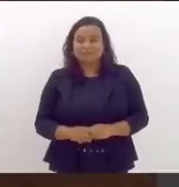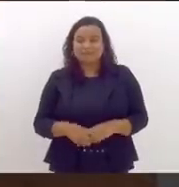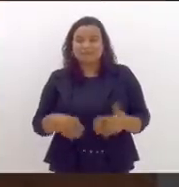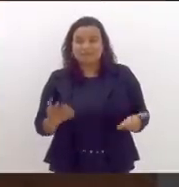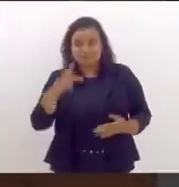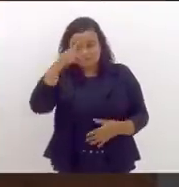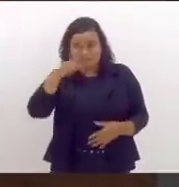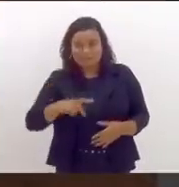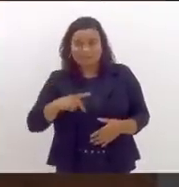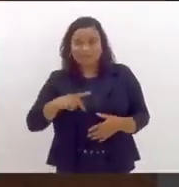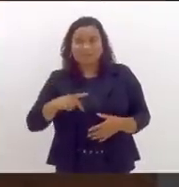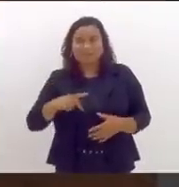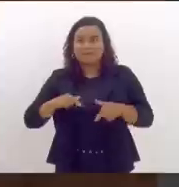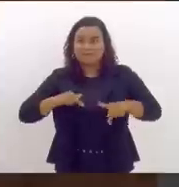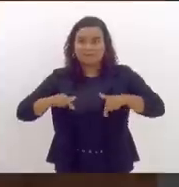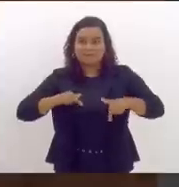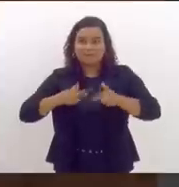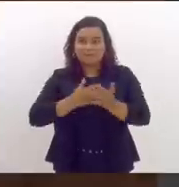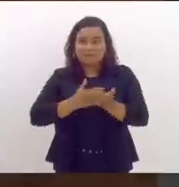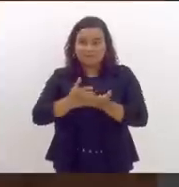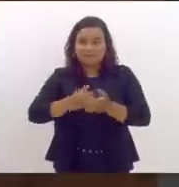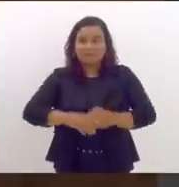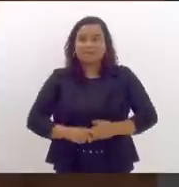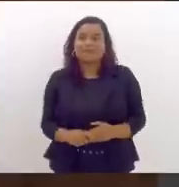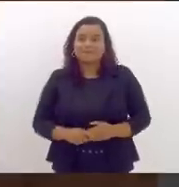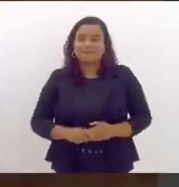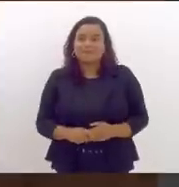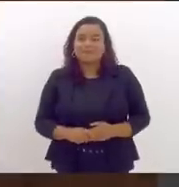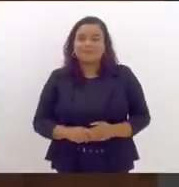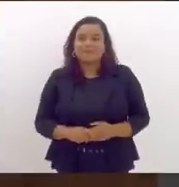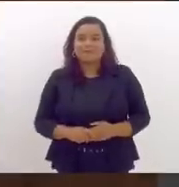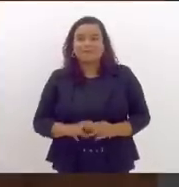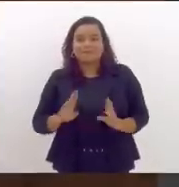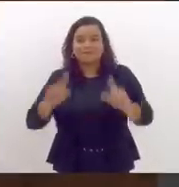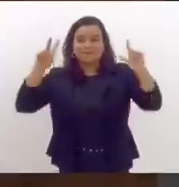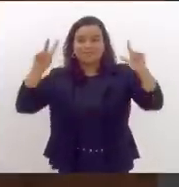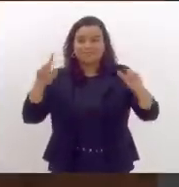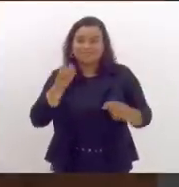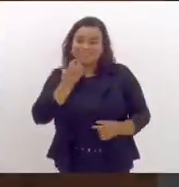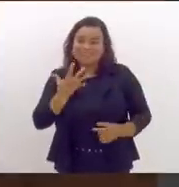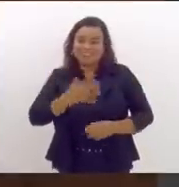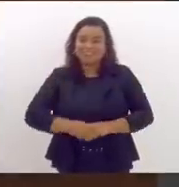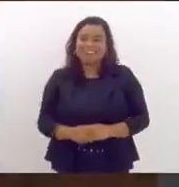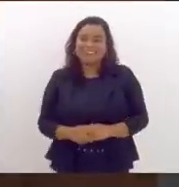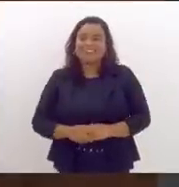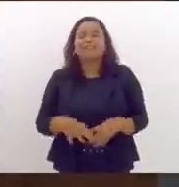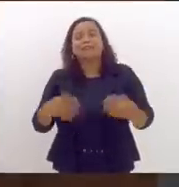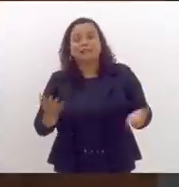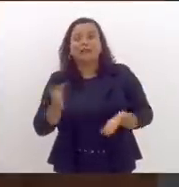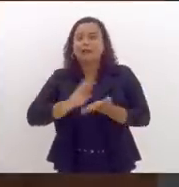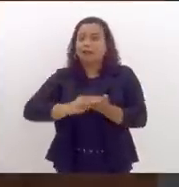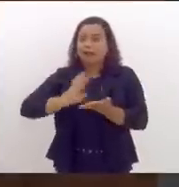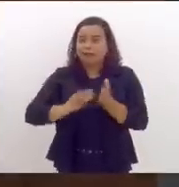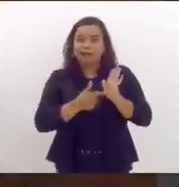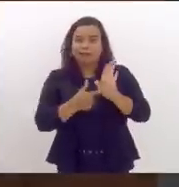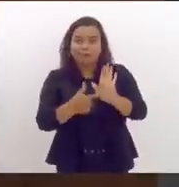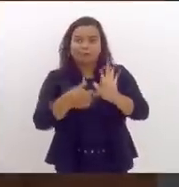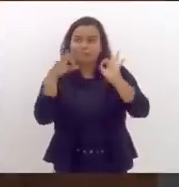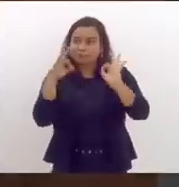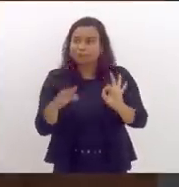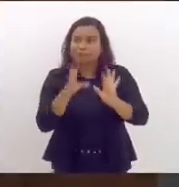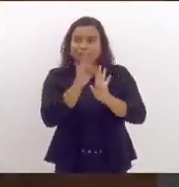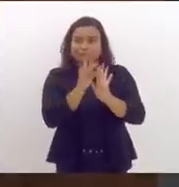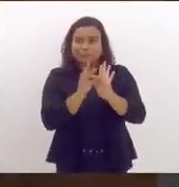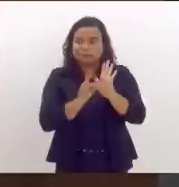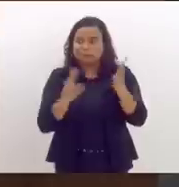presidiando o expediente inicial para variar a rata reflete com exatidão